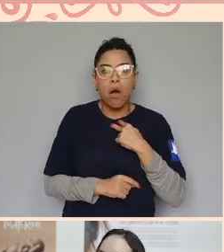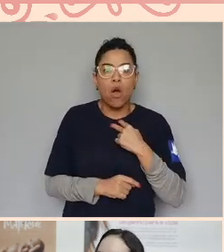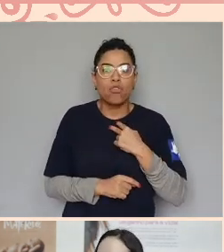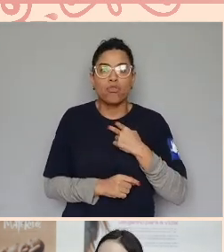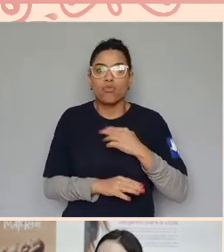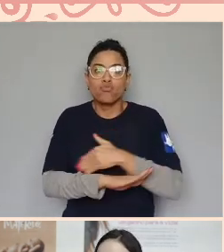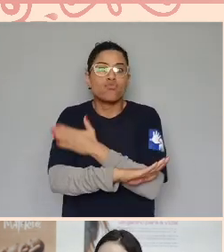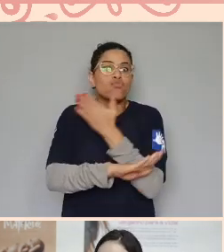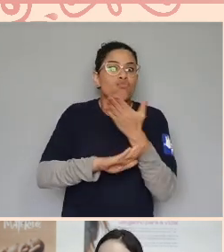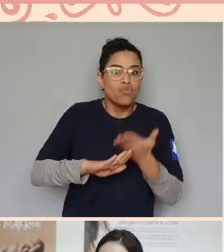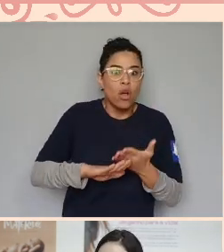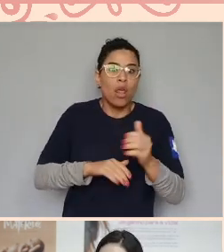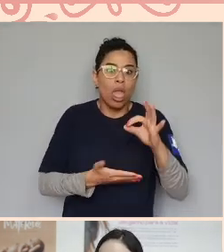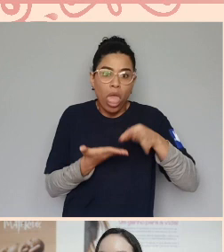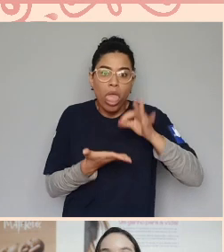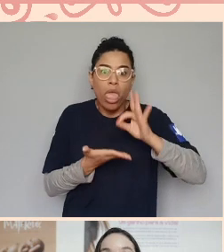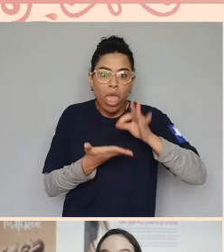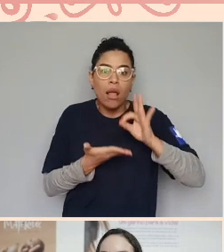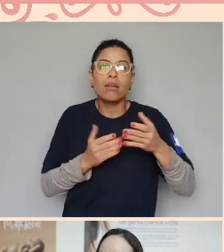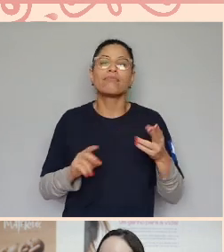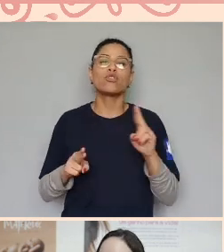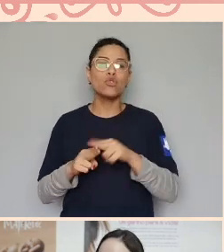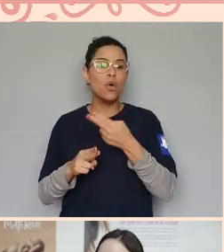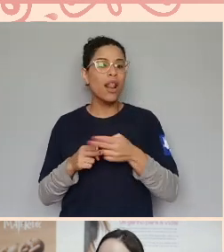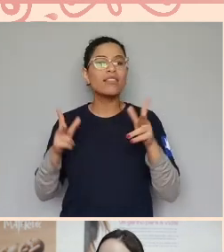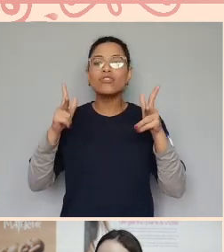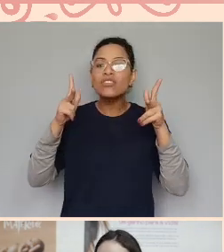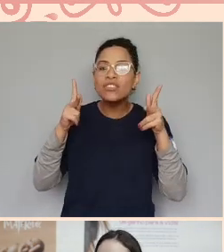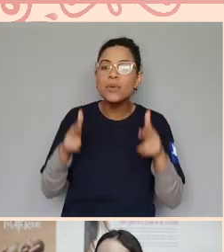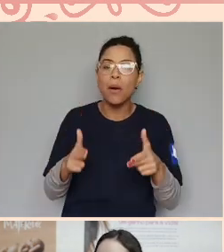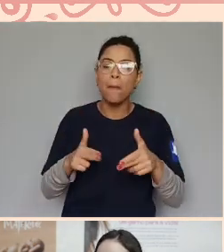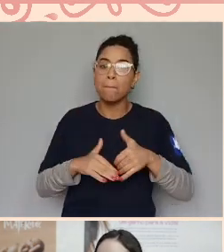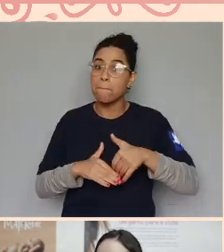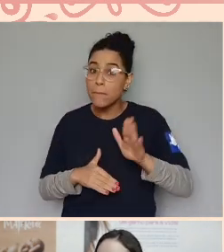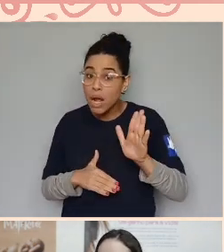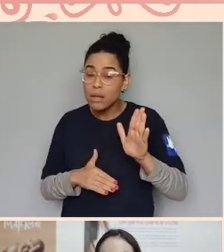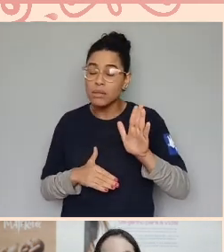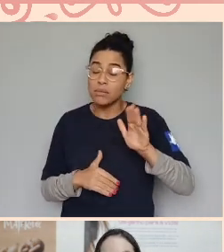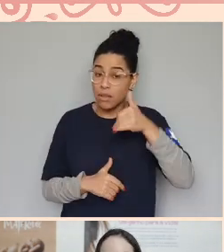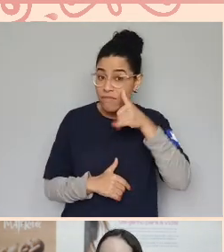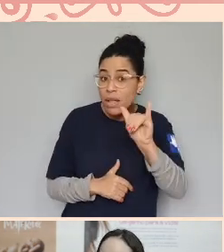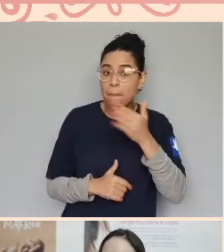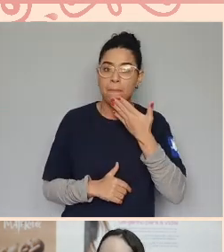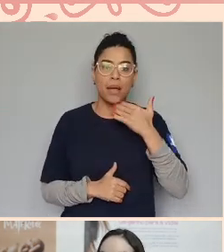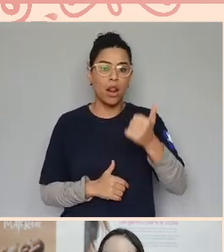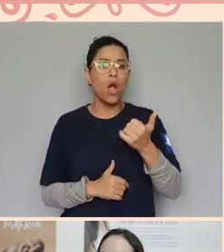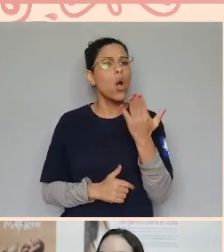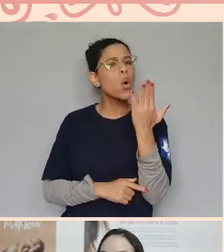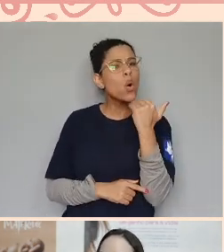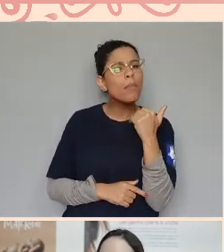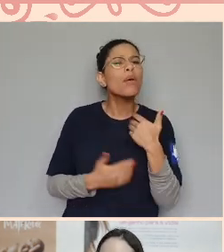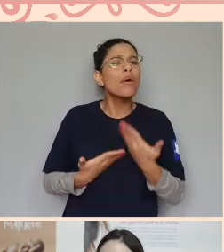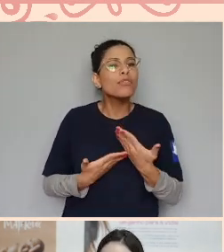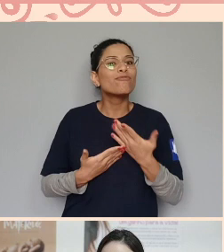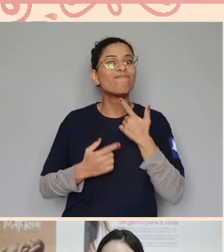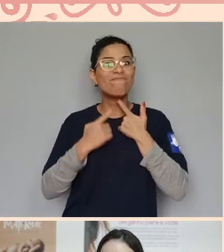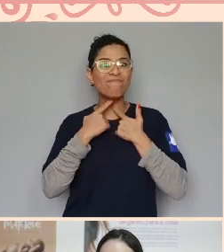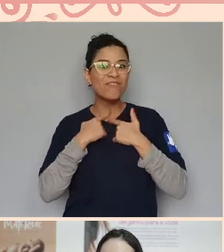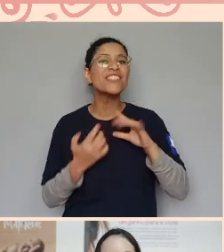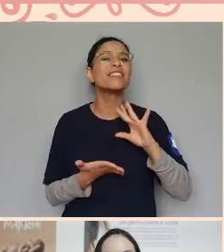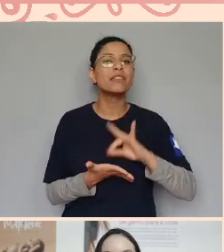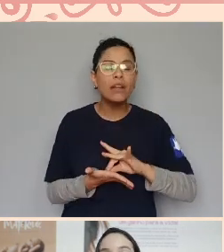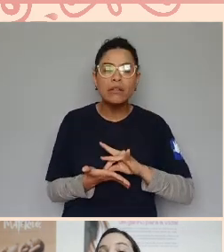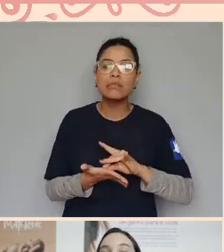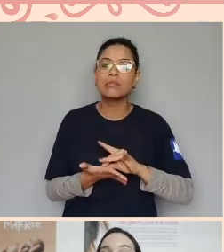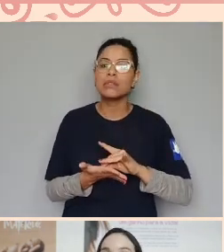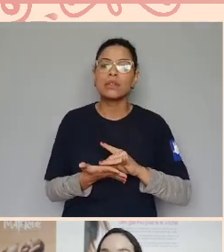de café e ficar tomando café o dia todo. O chocolate é a mesma coisa. Quanto mais a mãe evitar, melhor. Deixa para comer só quando bater aquela vontade, mas